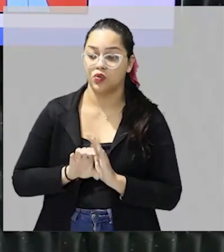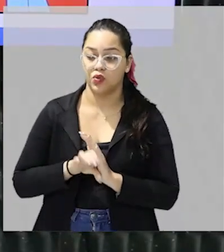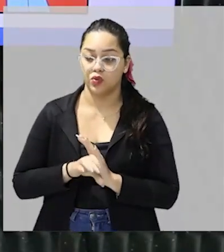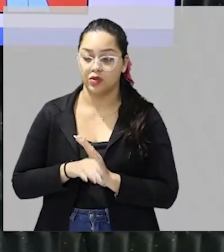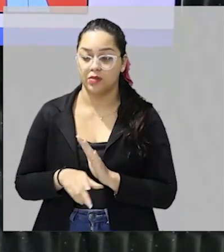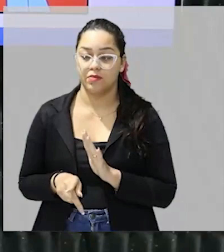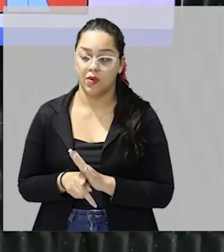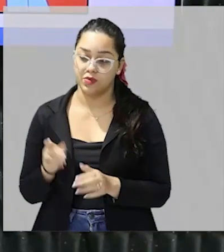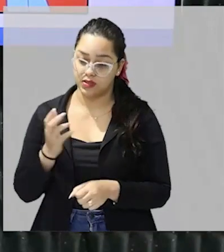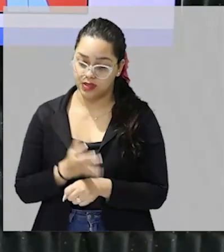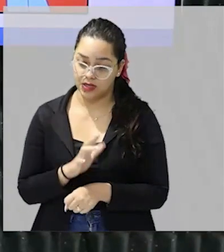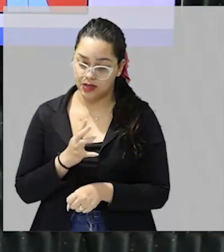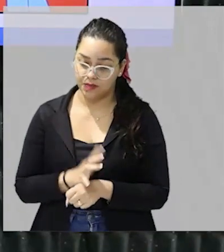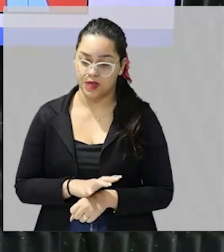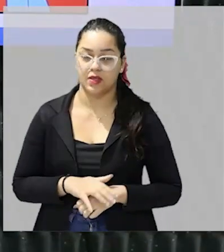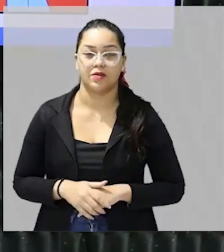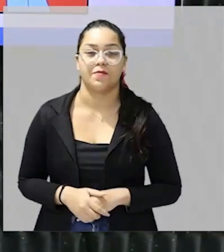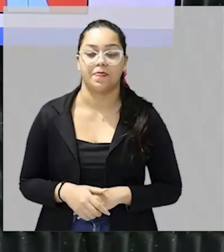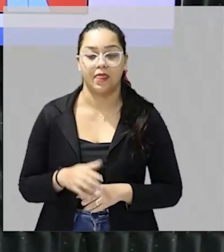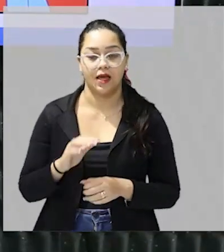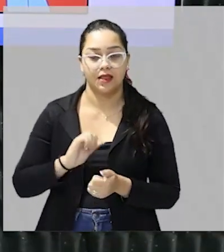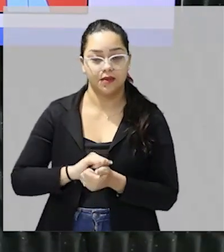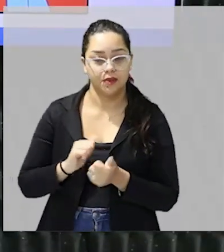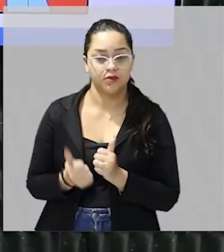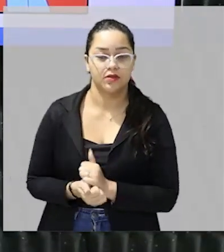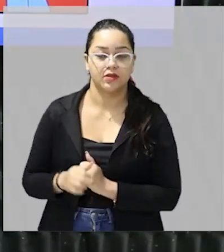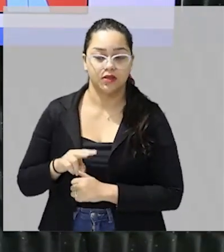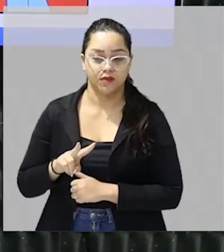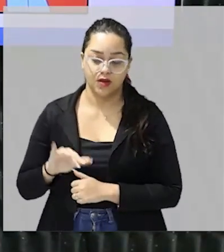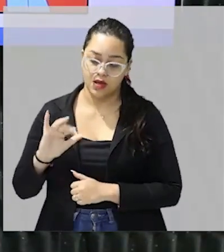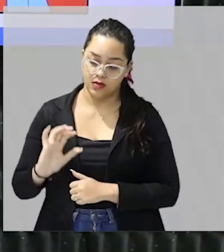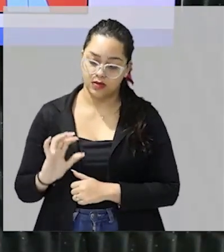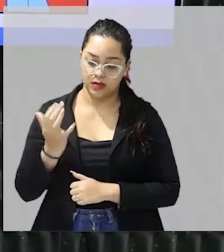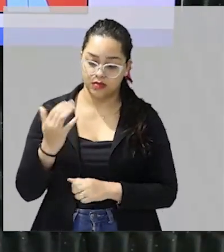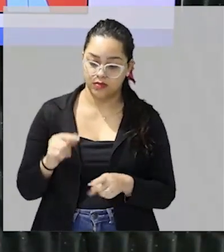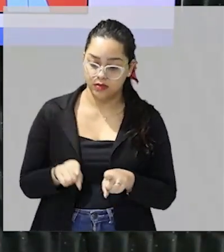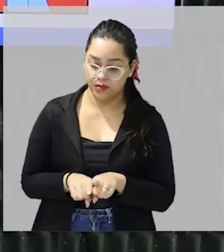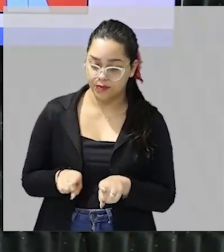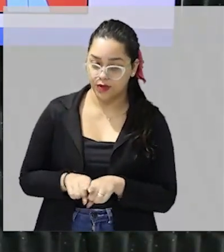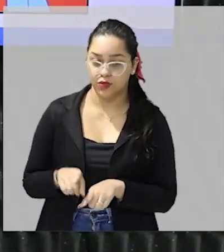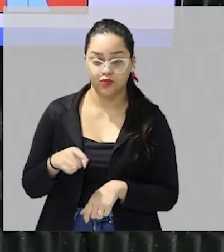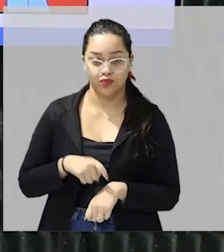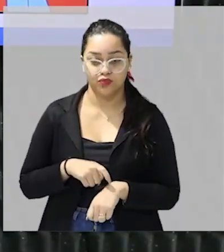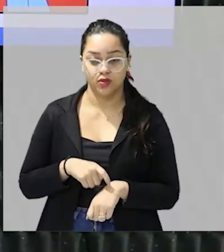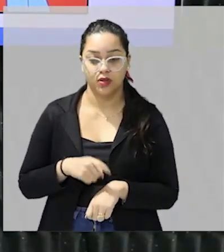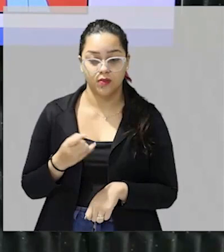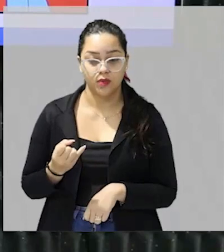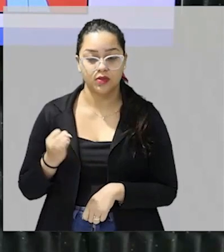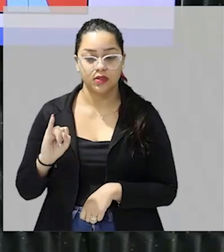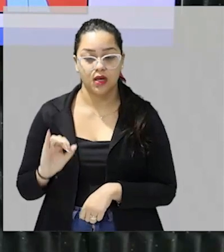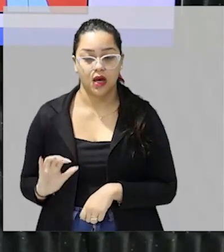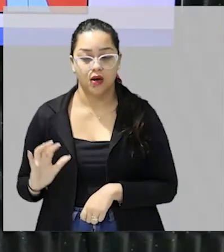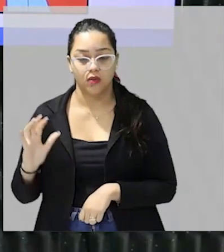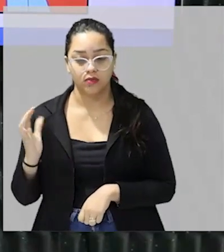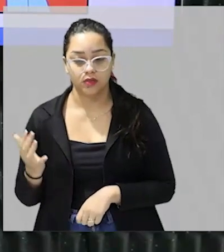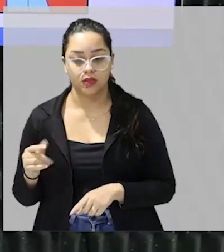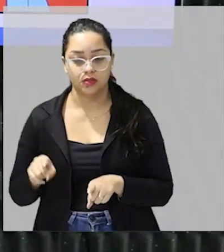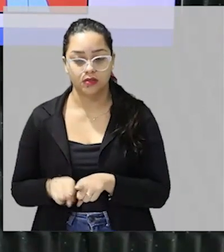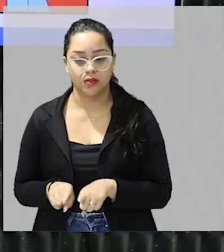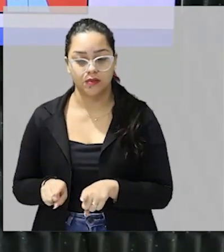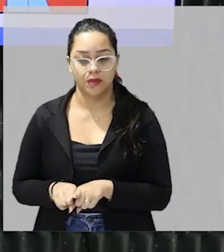de treinamento esportivo. Adaptações que vão acontecendo ao longo do treino, ao longo do tempo, se acontece ali